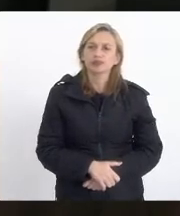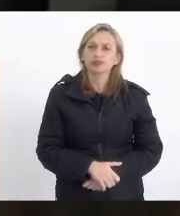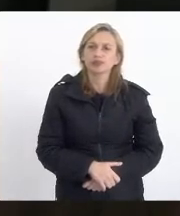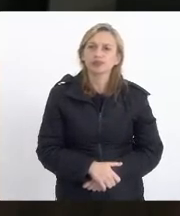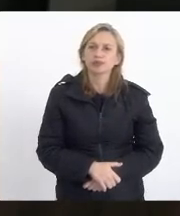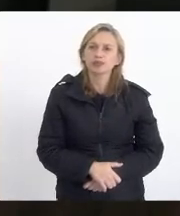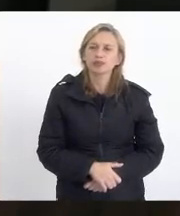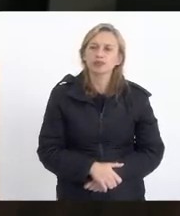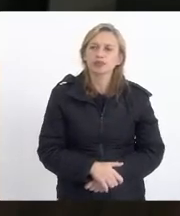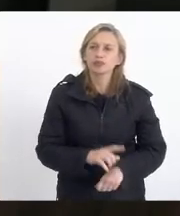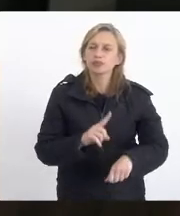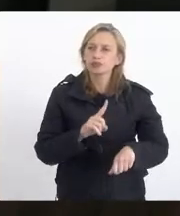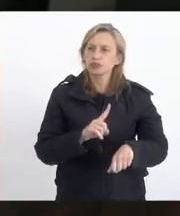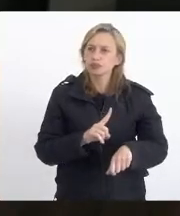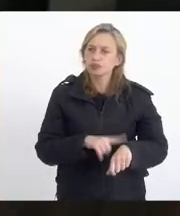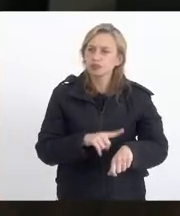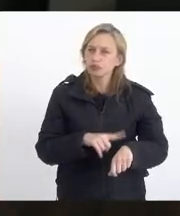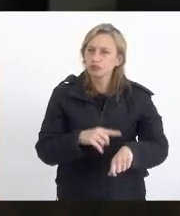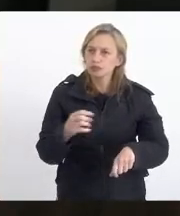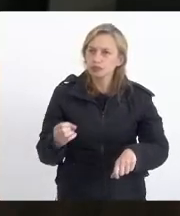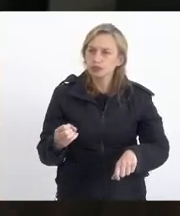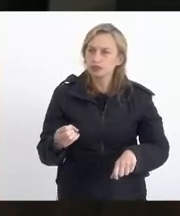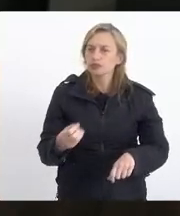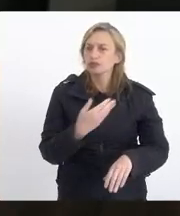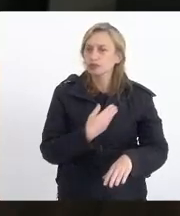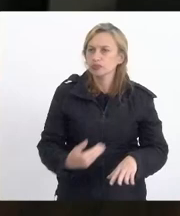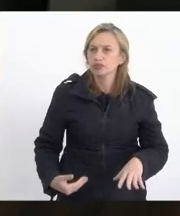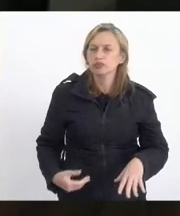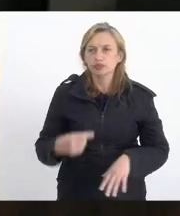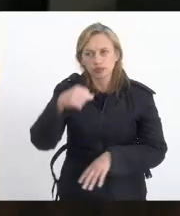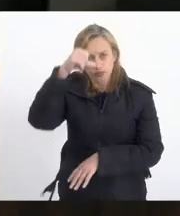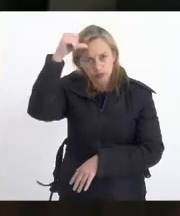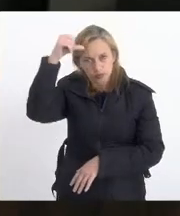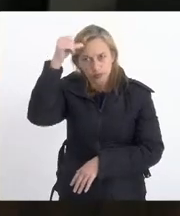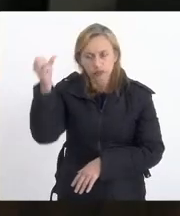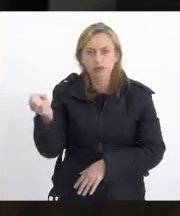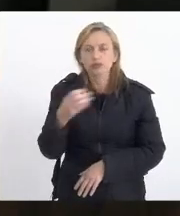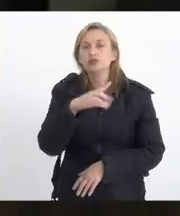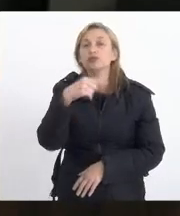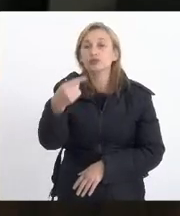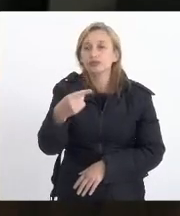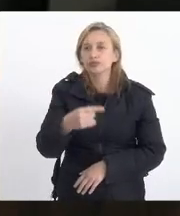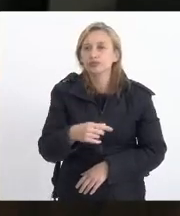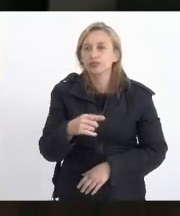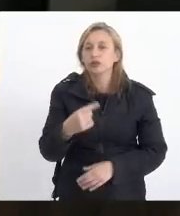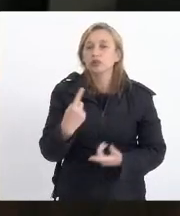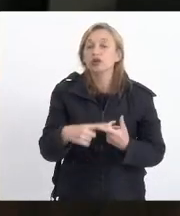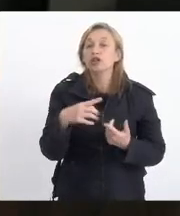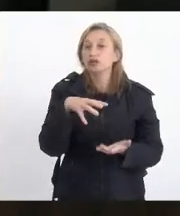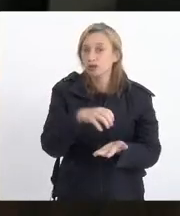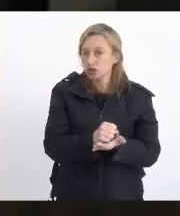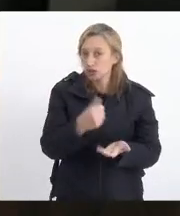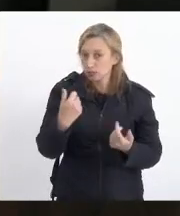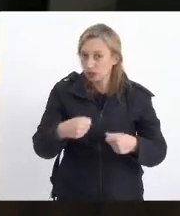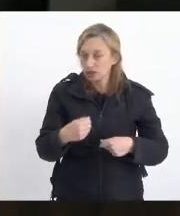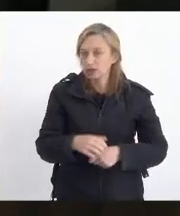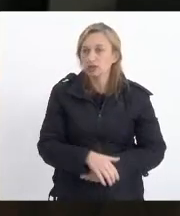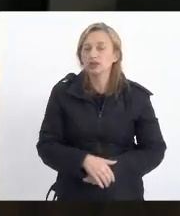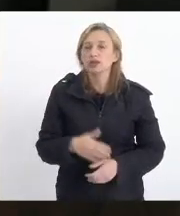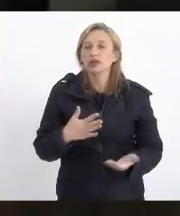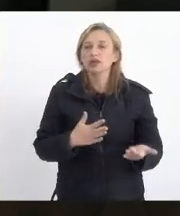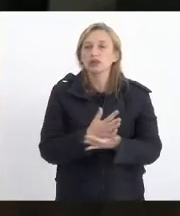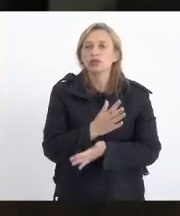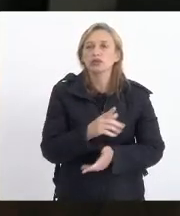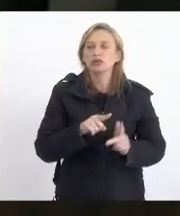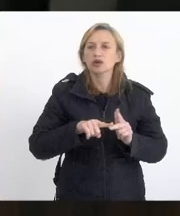Nós vivemos um outro tempo no governo Cláudio Castro. E por que vivemos um outro tempo? Eu preciso registrar isso. Nós aprovamos